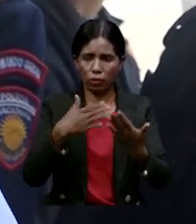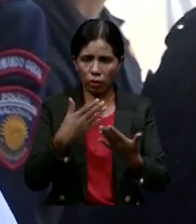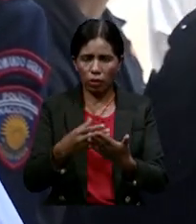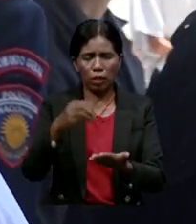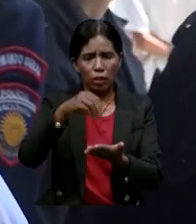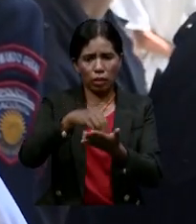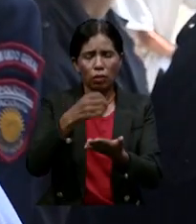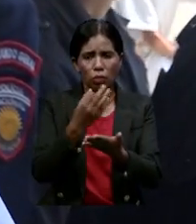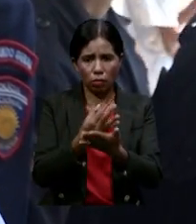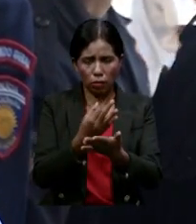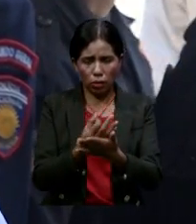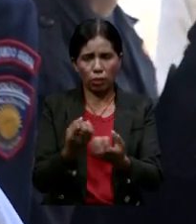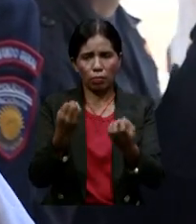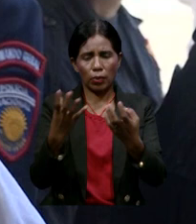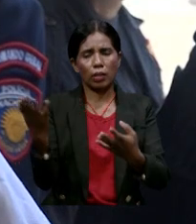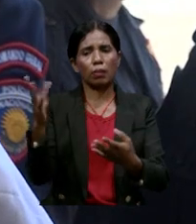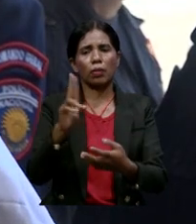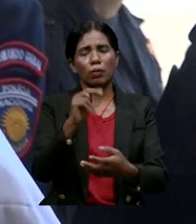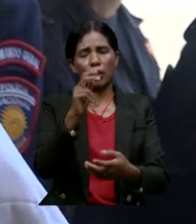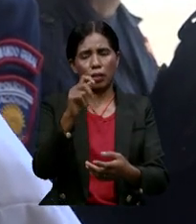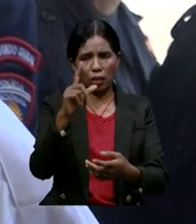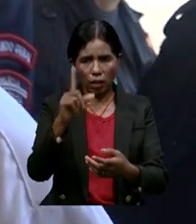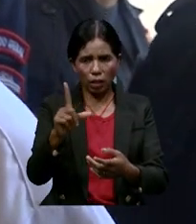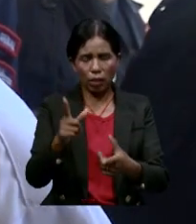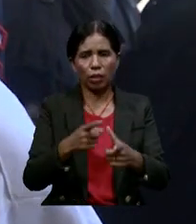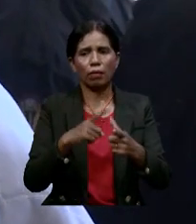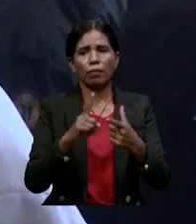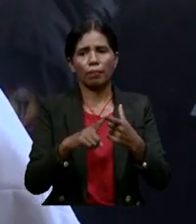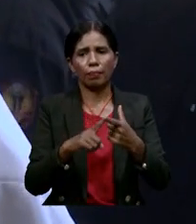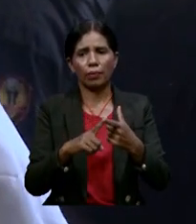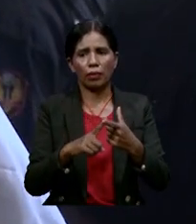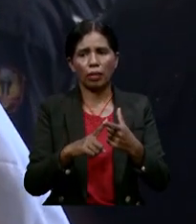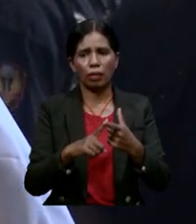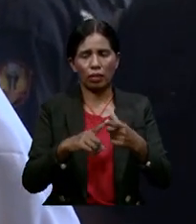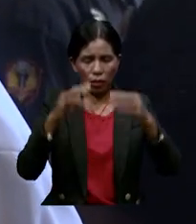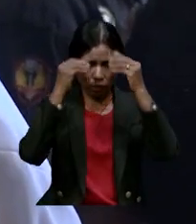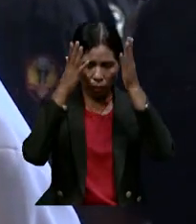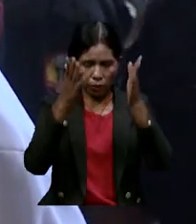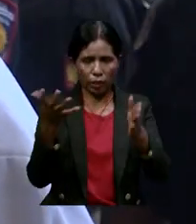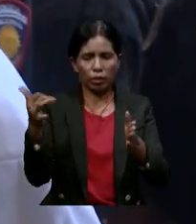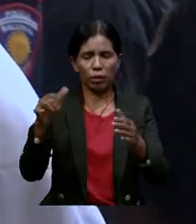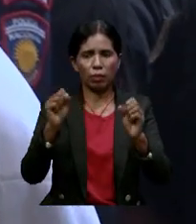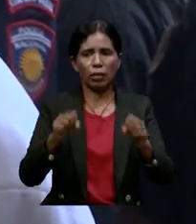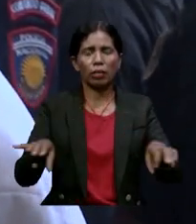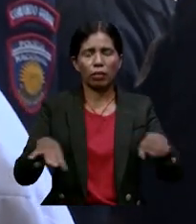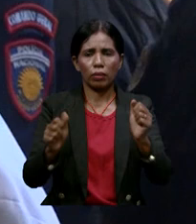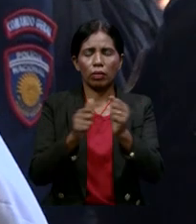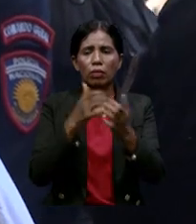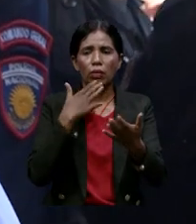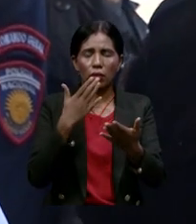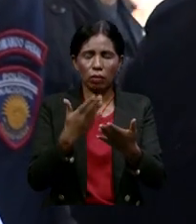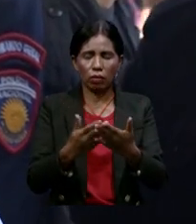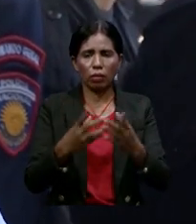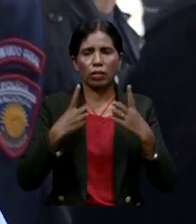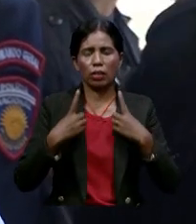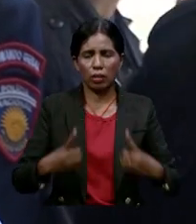hoje, lutando um deles. E para o professor, seja belo serviço de dia, com